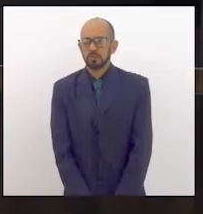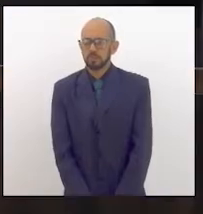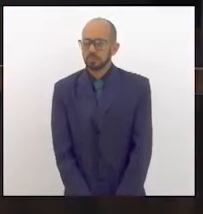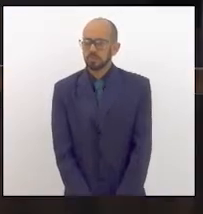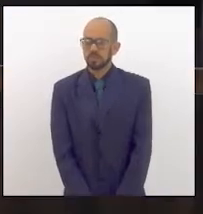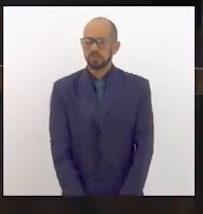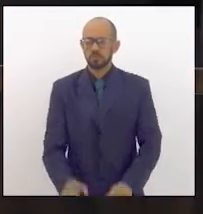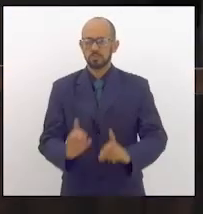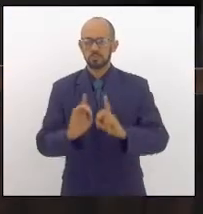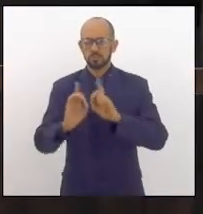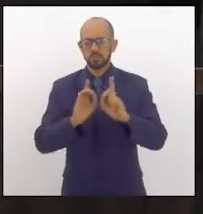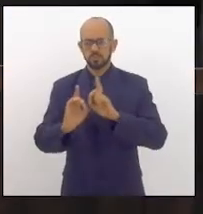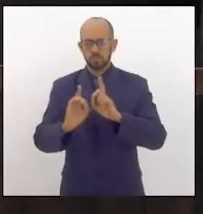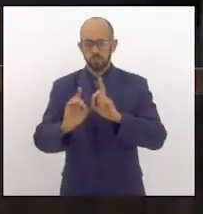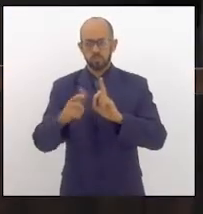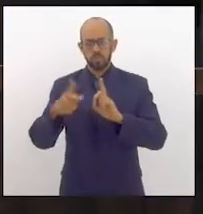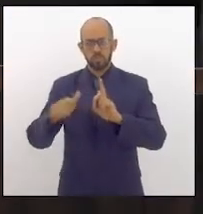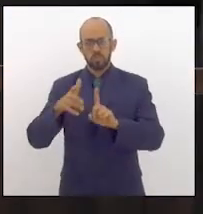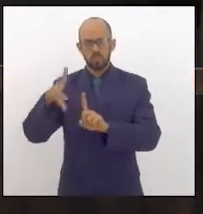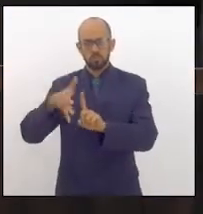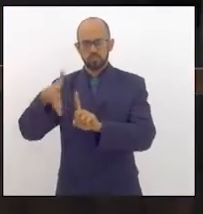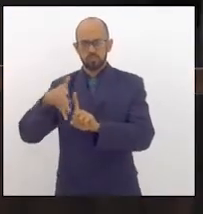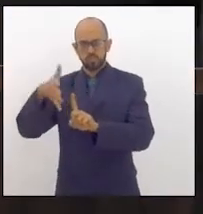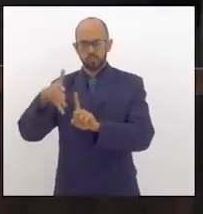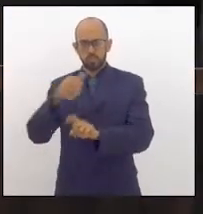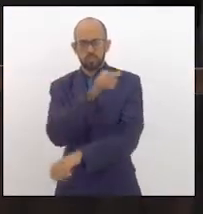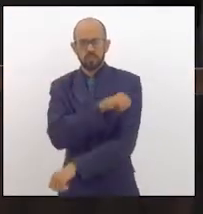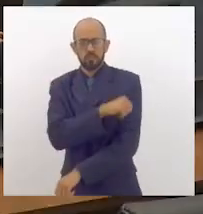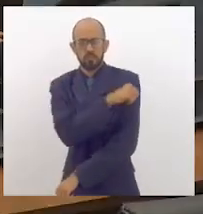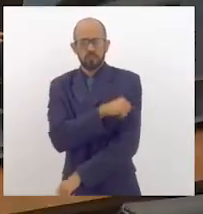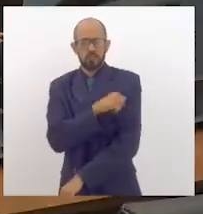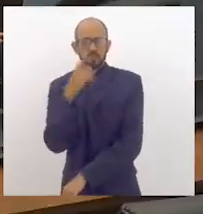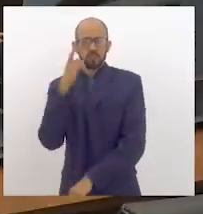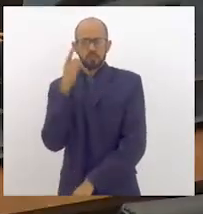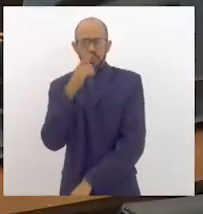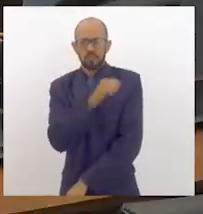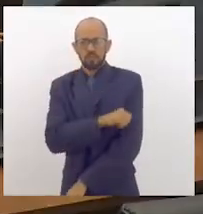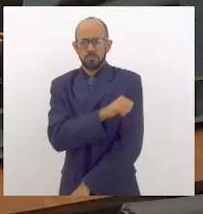a discussão próximo orador Espírita deputada enfermeira Rejane